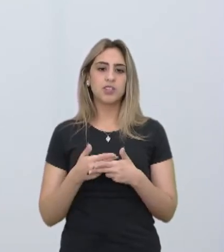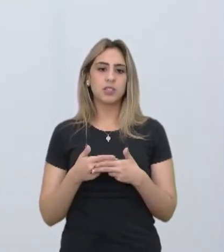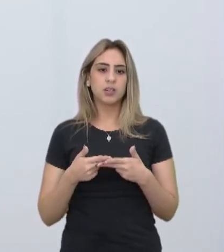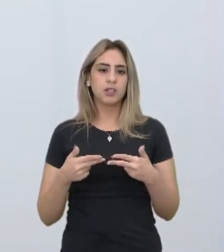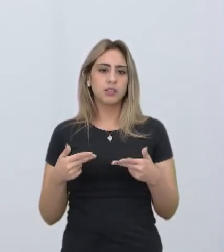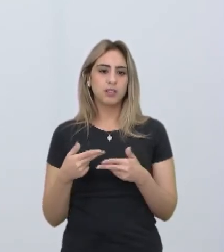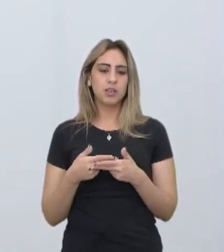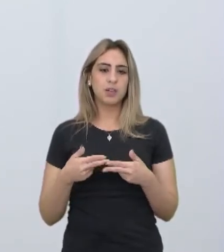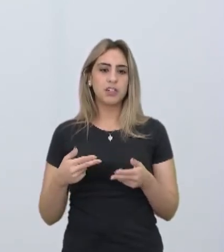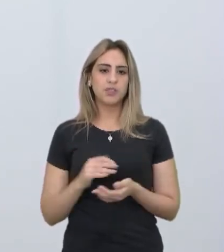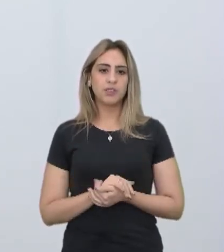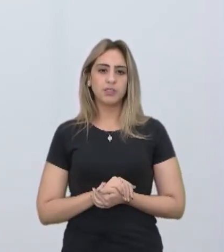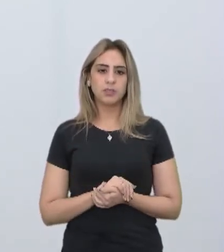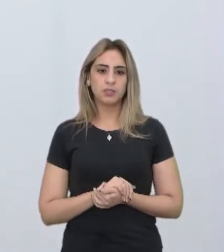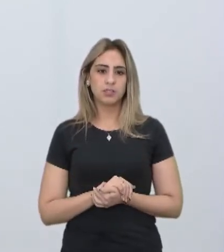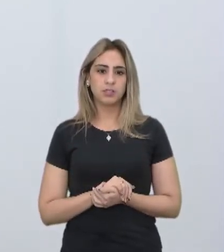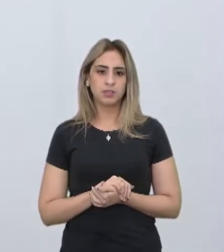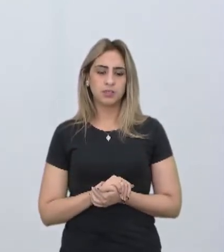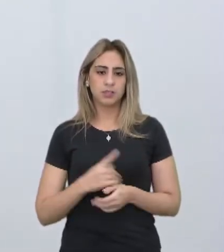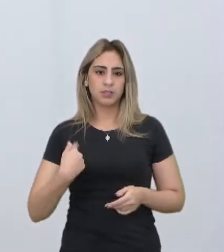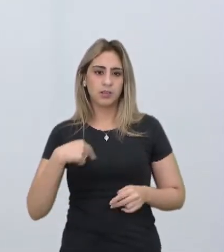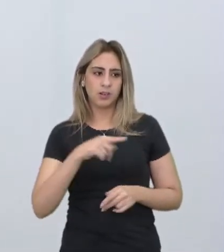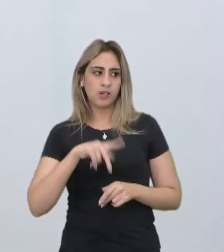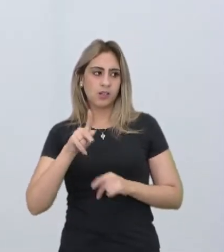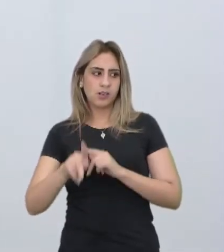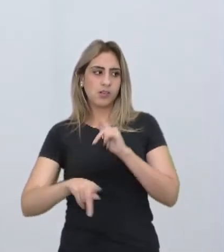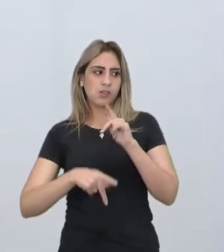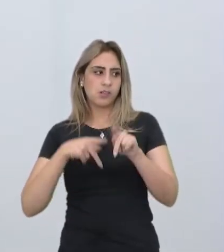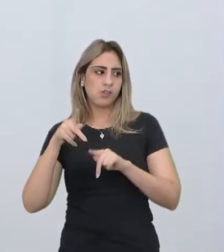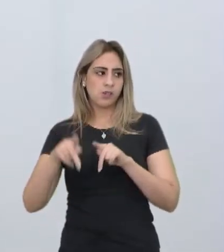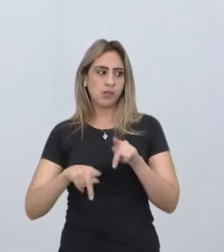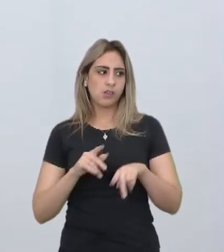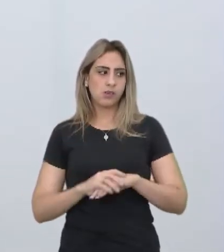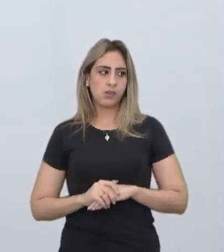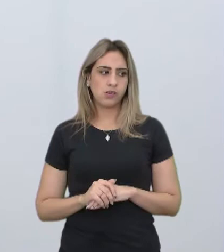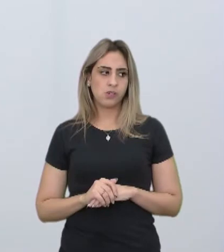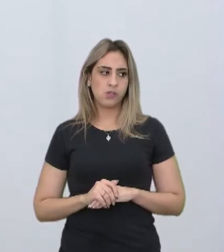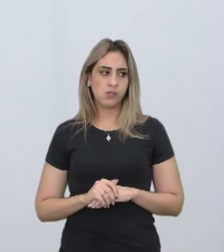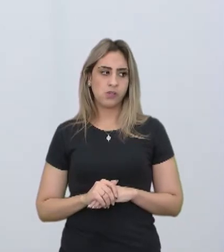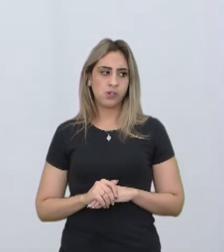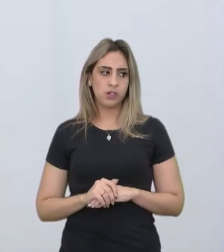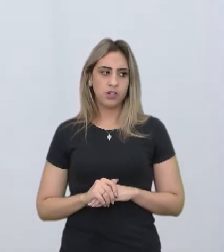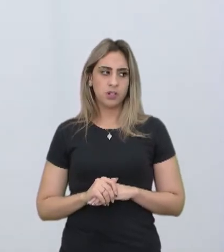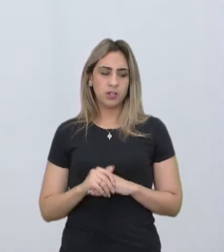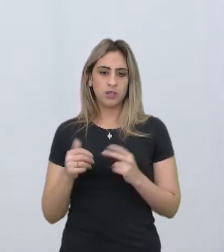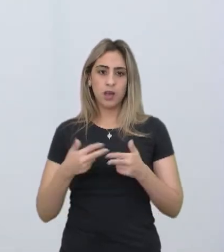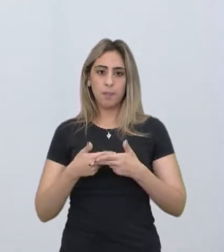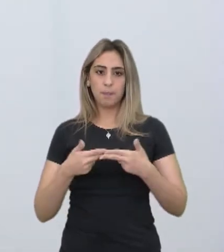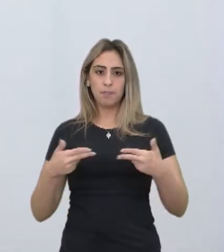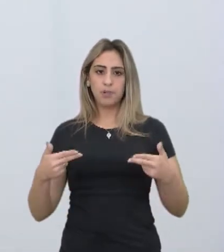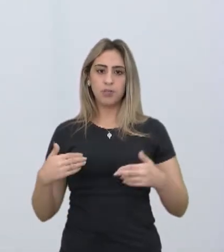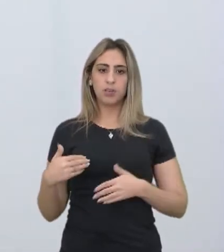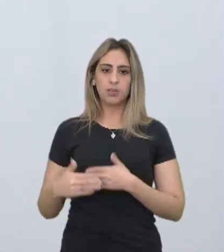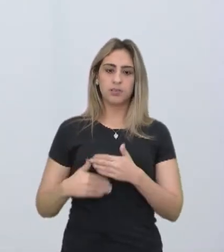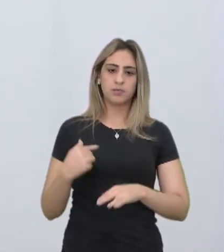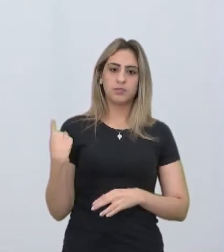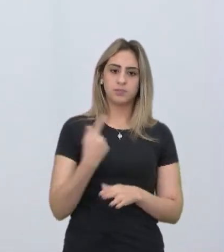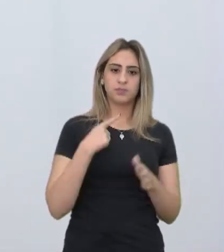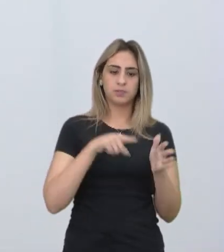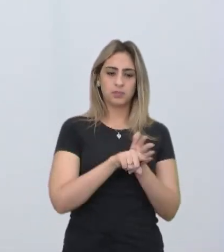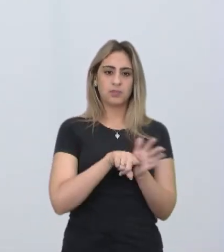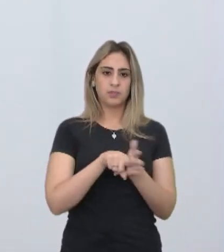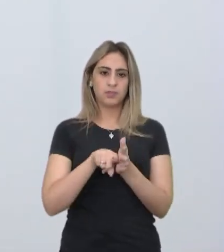E aí, então, falando de crescimento populacional, falando de superpopulação, a gente tem que